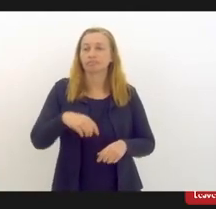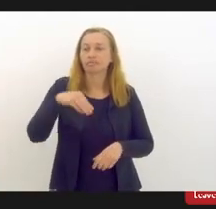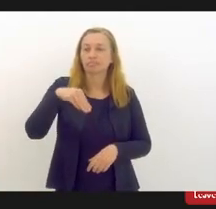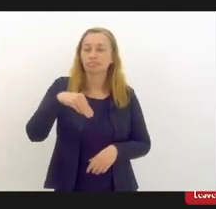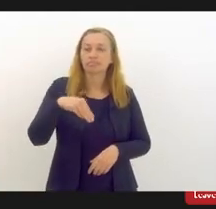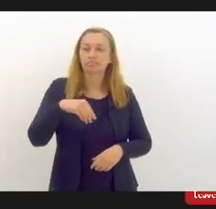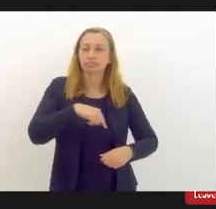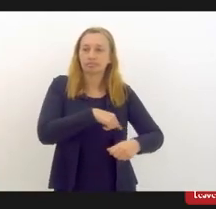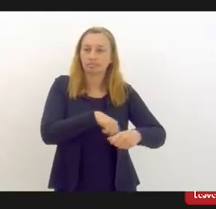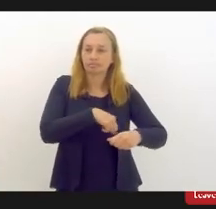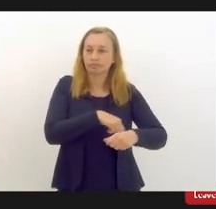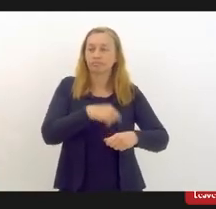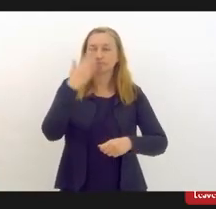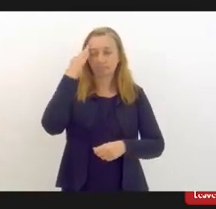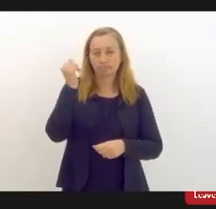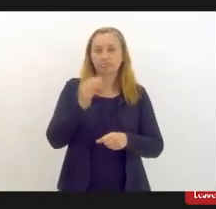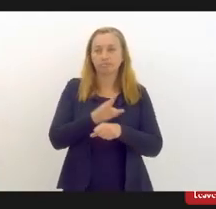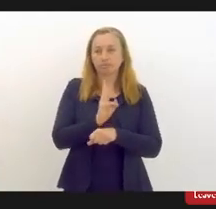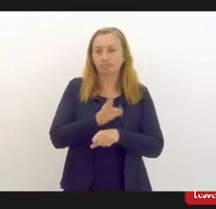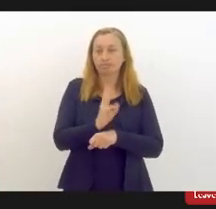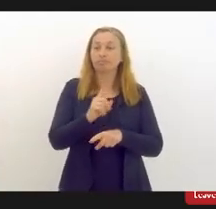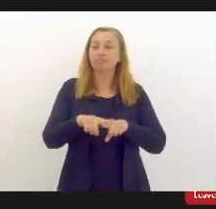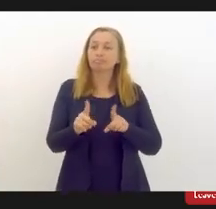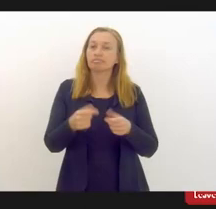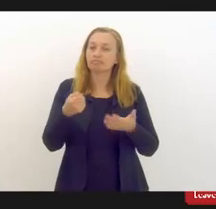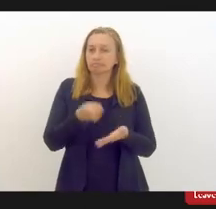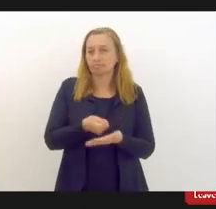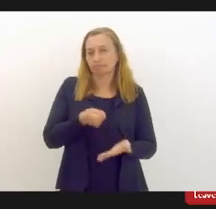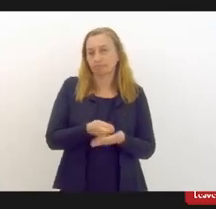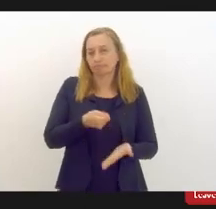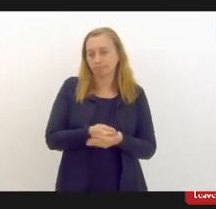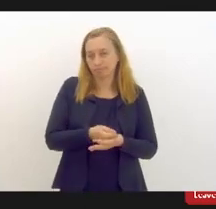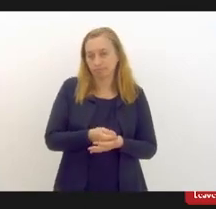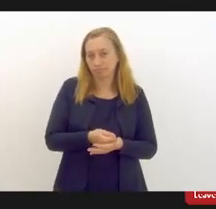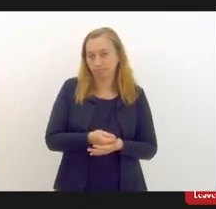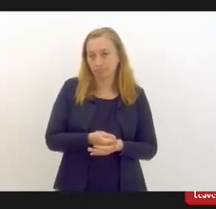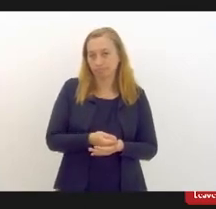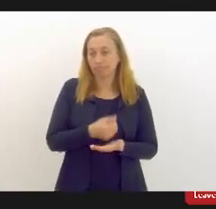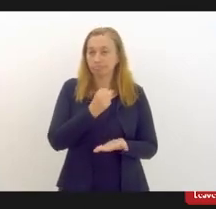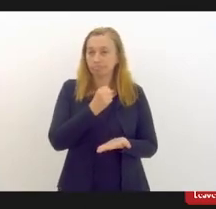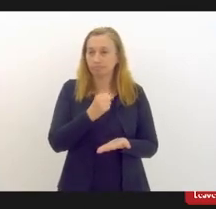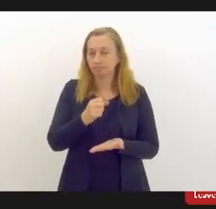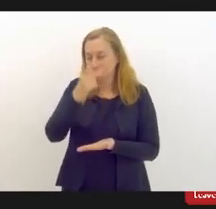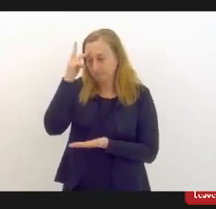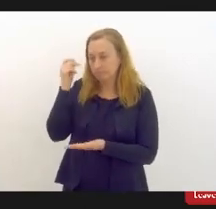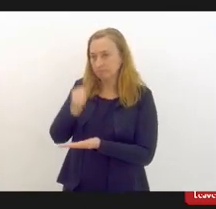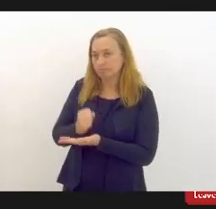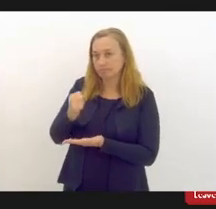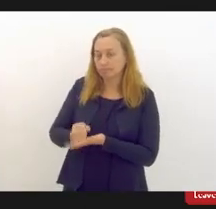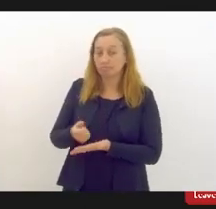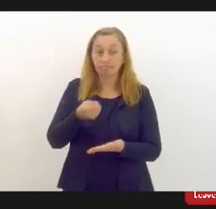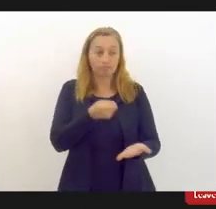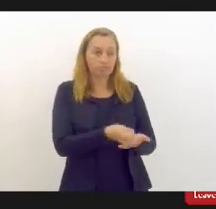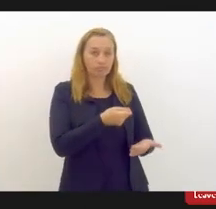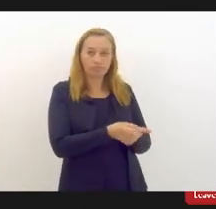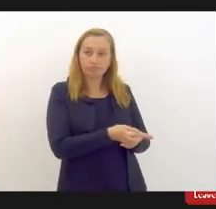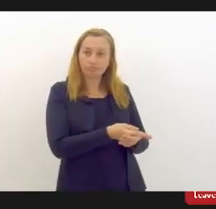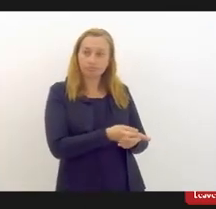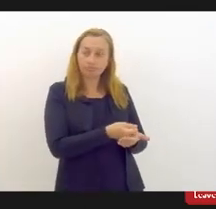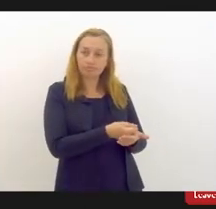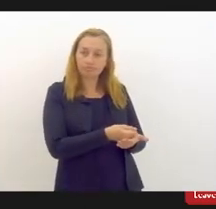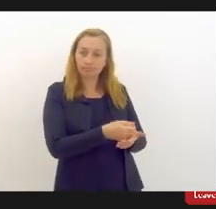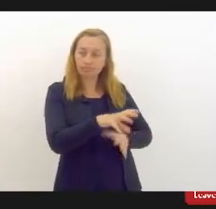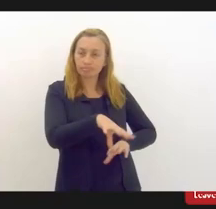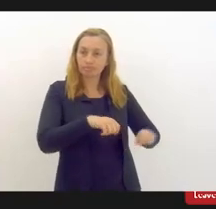são todas terceirizadas, mas é obrigatoriedade do contratante cobrar numa capacitação.